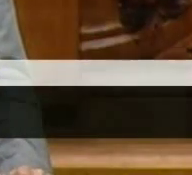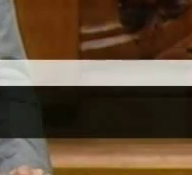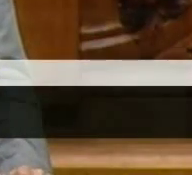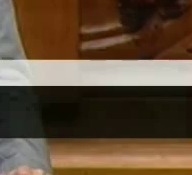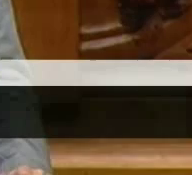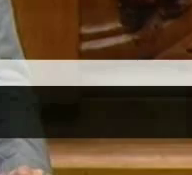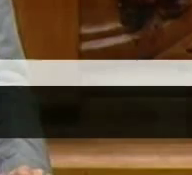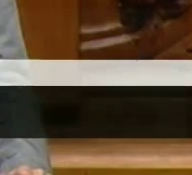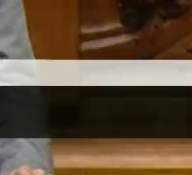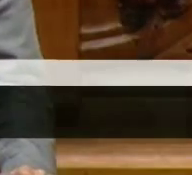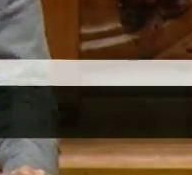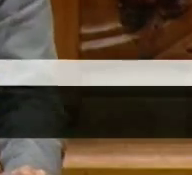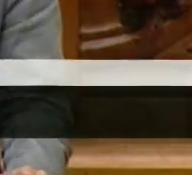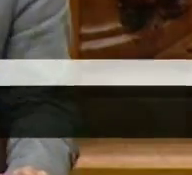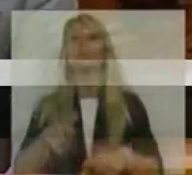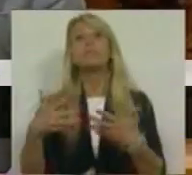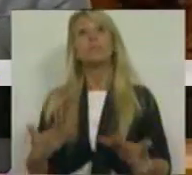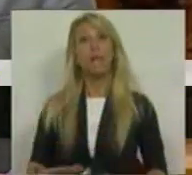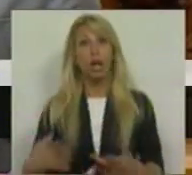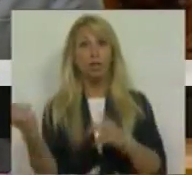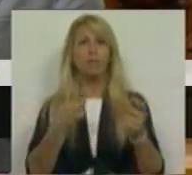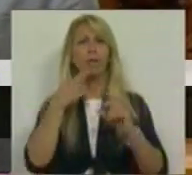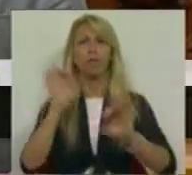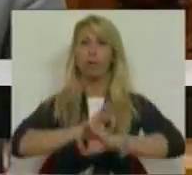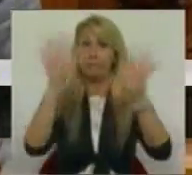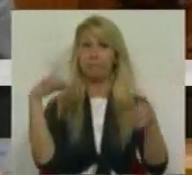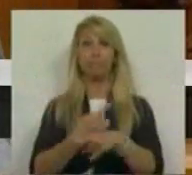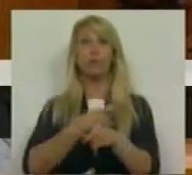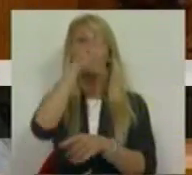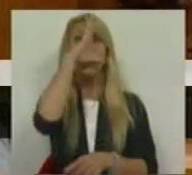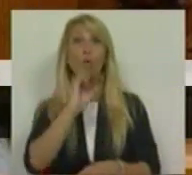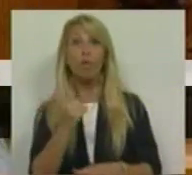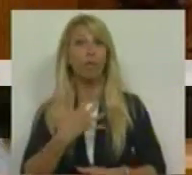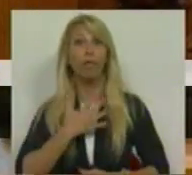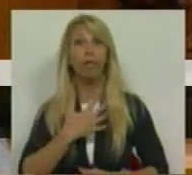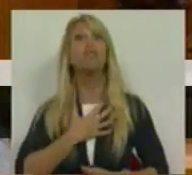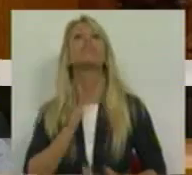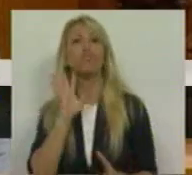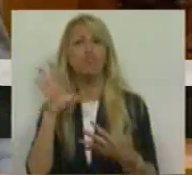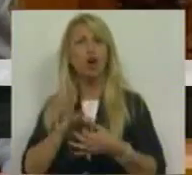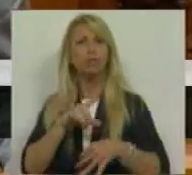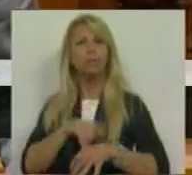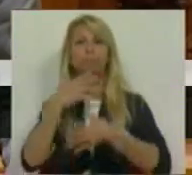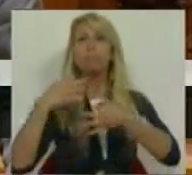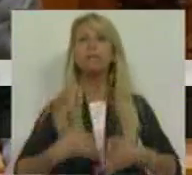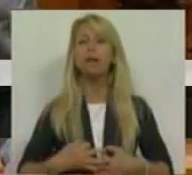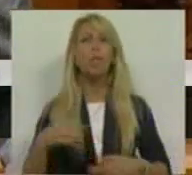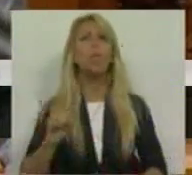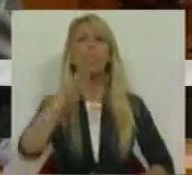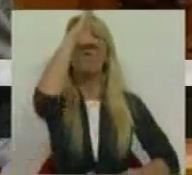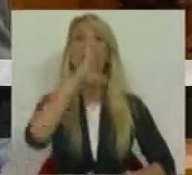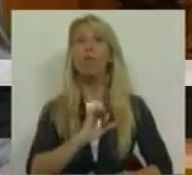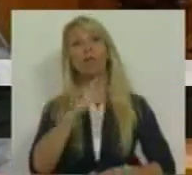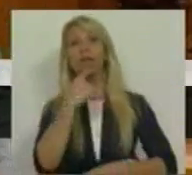foi esclarecedor e, mesmo que o Governo não o queira, foi oportuno. Não é o Governo que dita os tempos